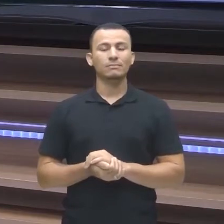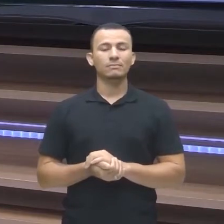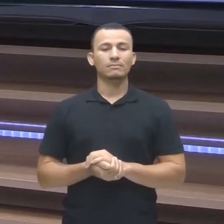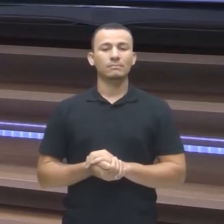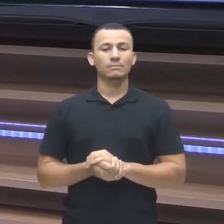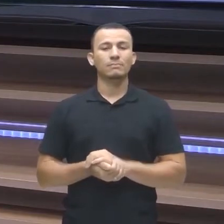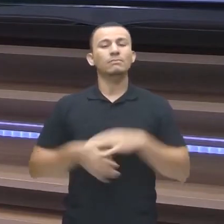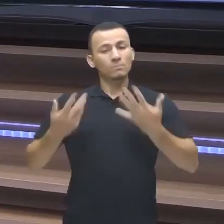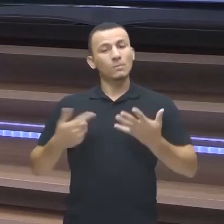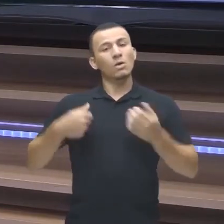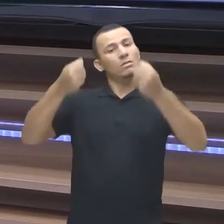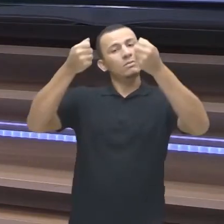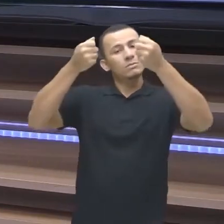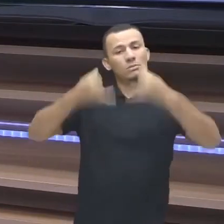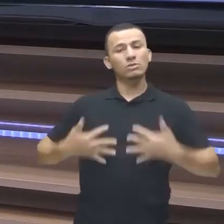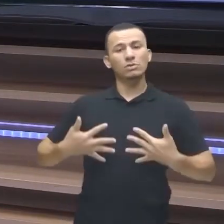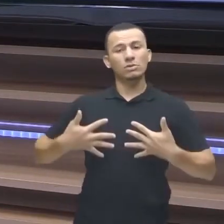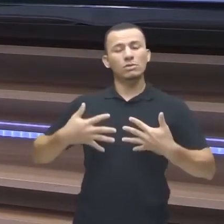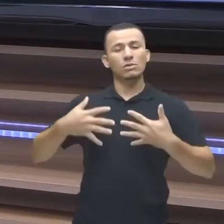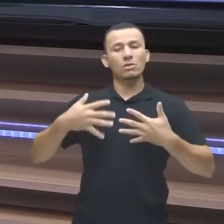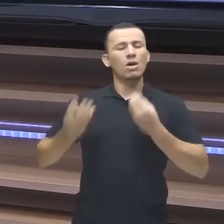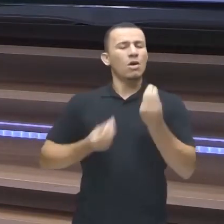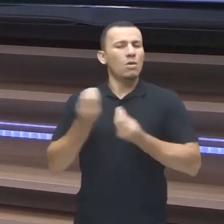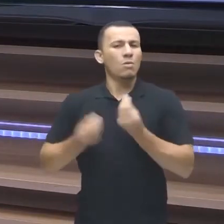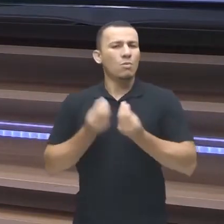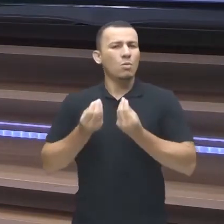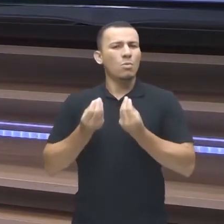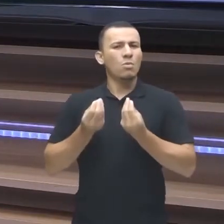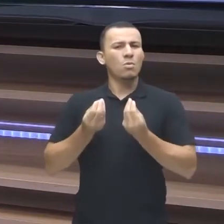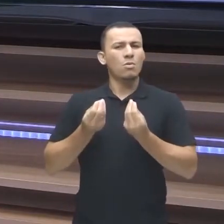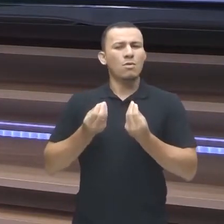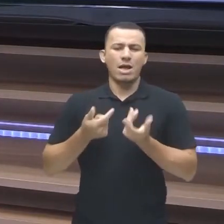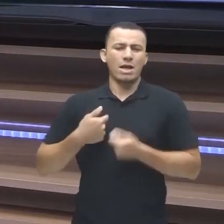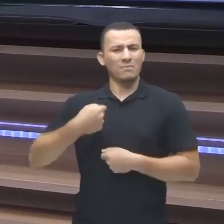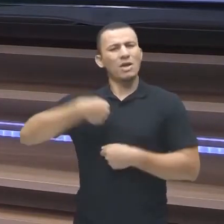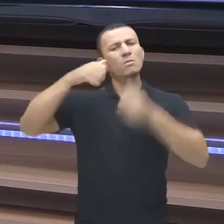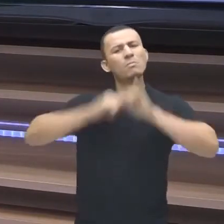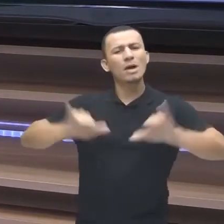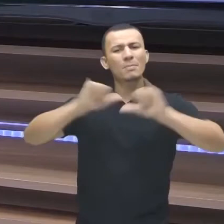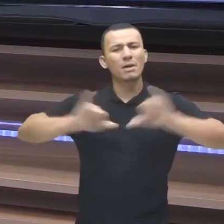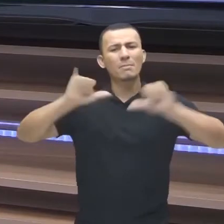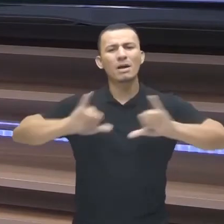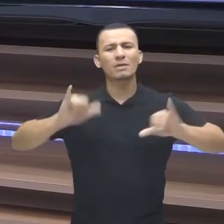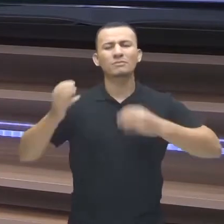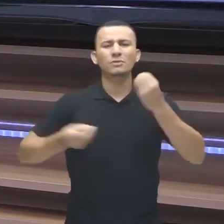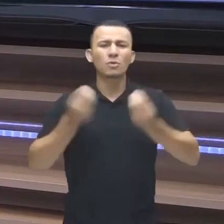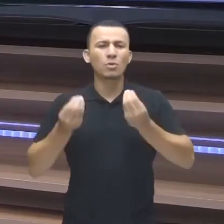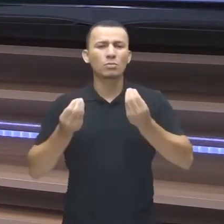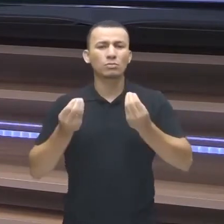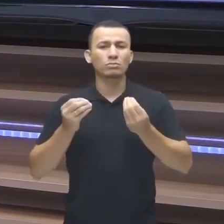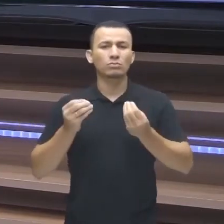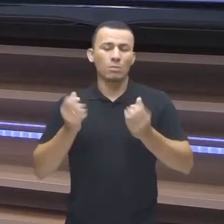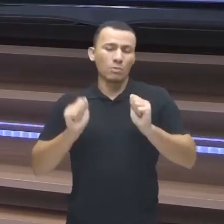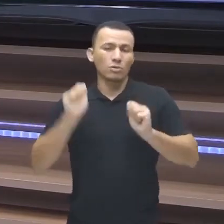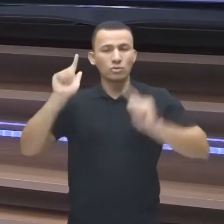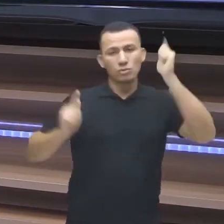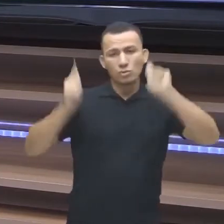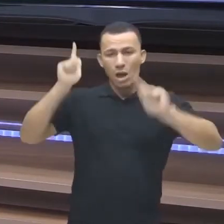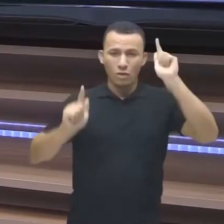assim, nesse momento, como é que eu estou conseguindo transmitir essas informações para vocês? Eu uso o gesto, eu uso a